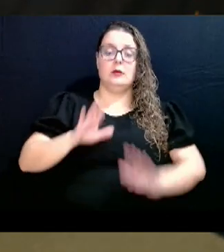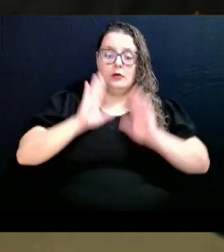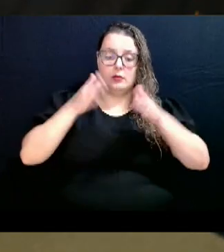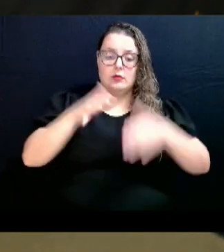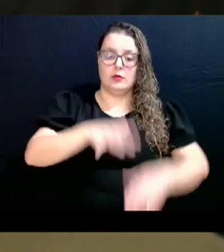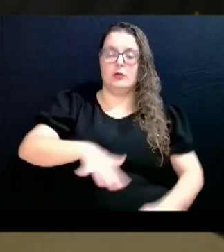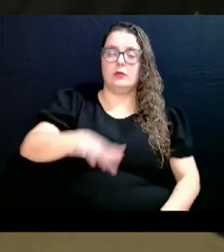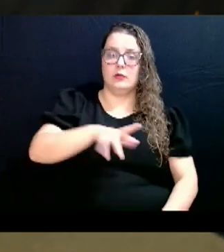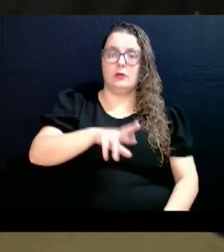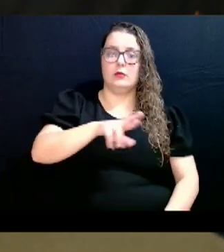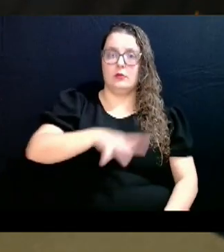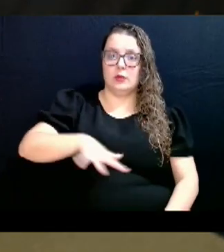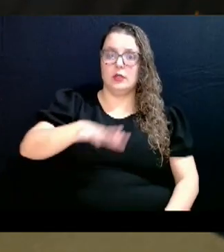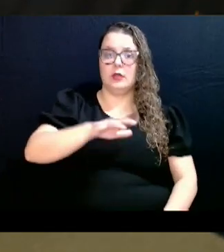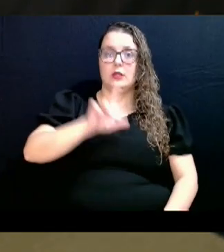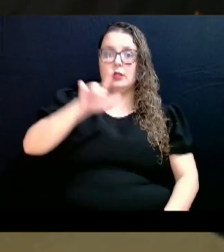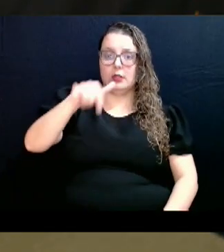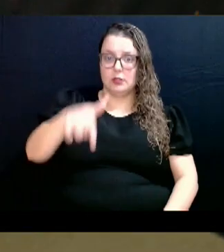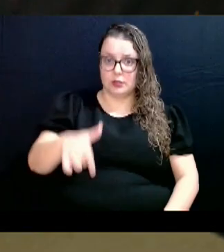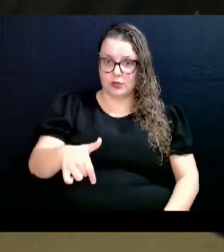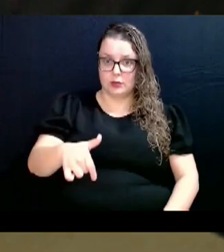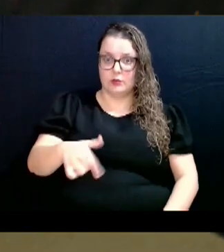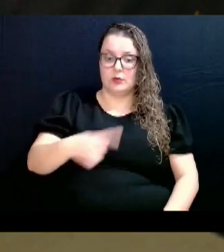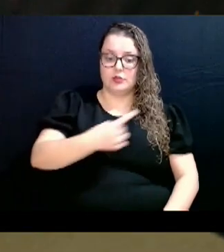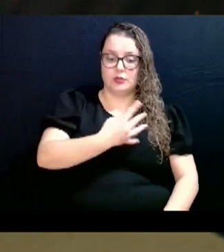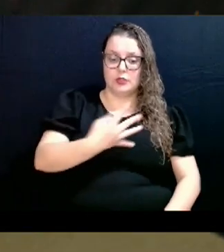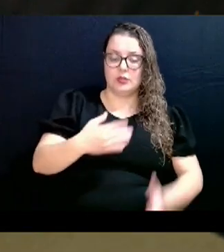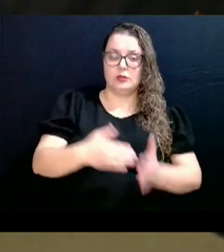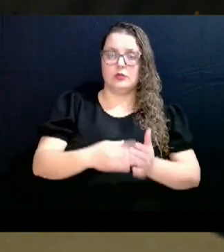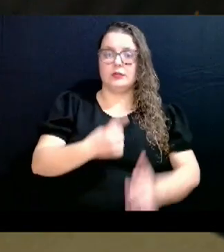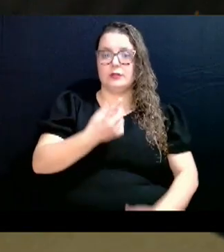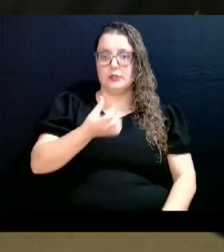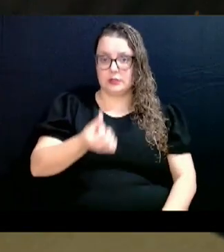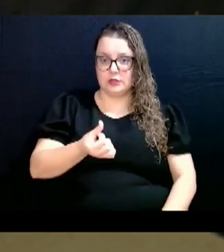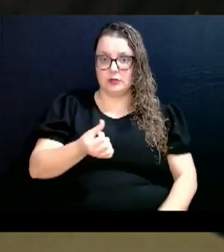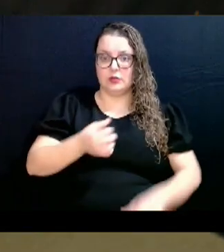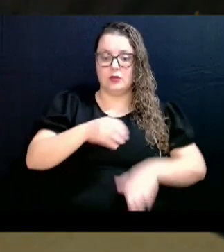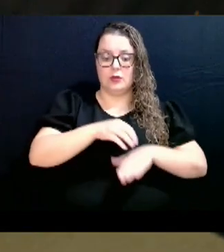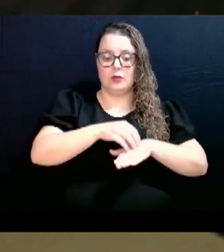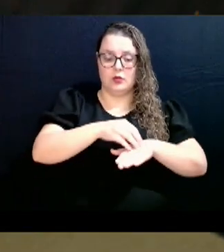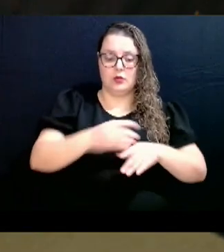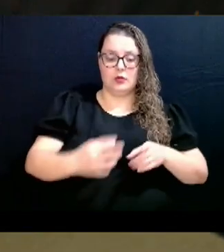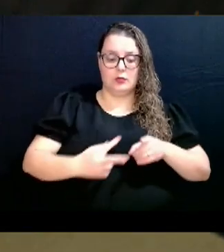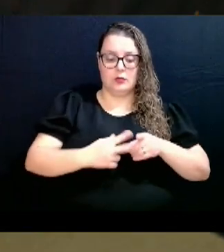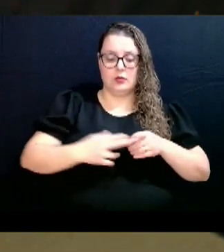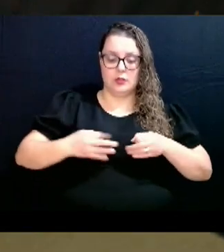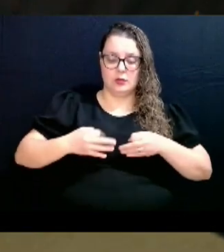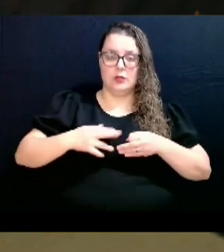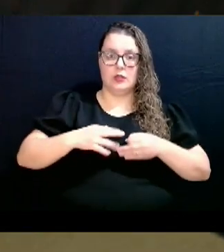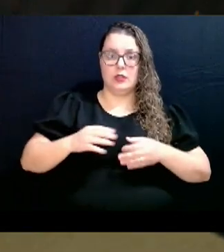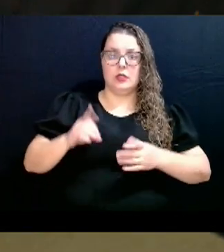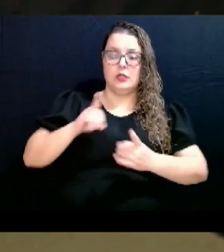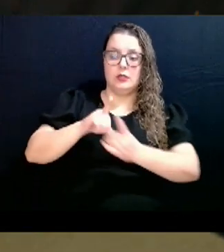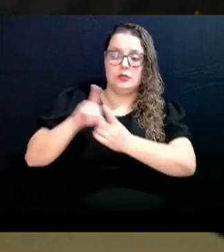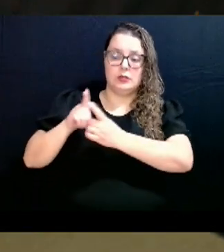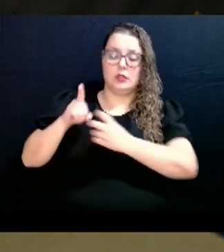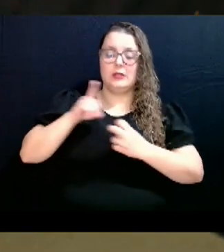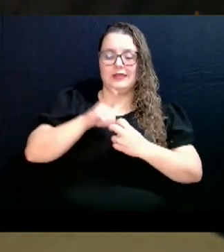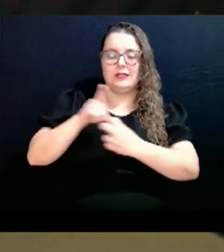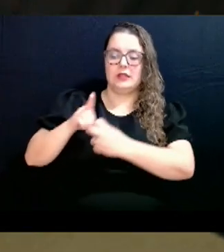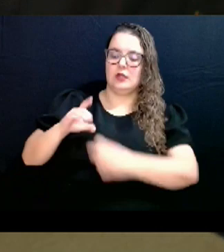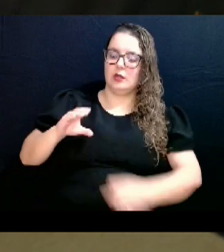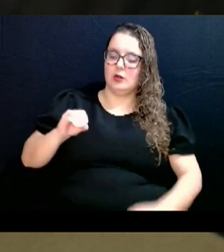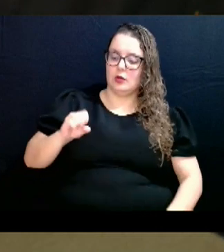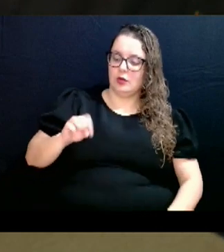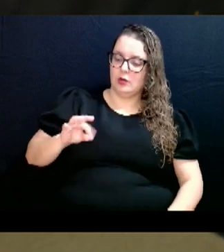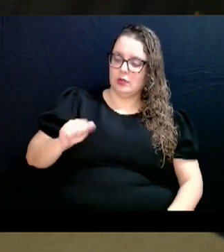essa etapa, de 14 a 16 de agosto, o Castramóvel atenderá na Vila Costa e Silva, mas todas as vagas para essa região